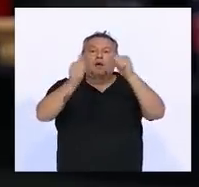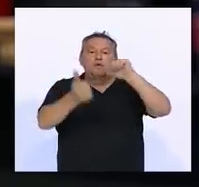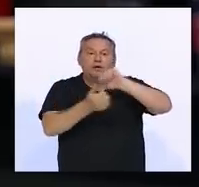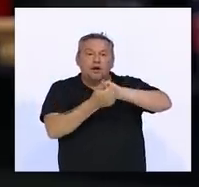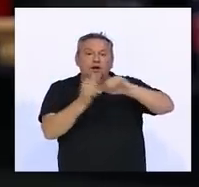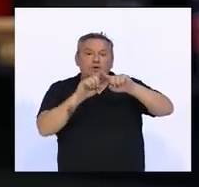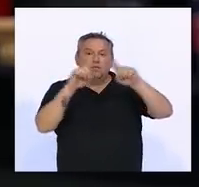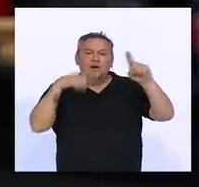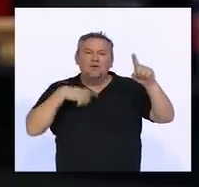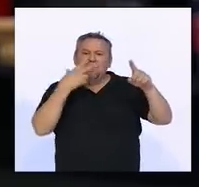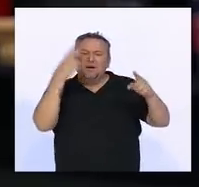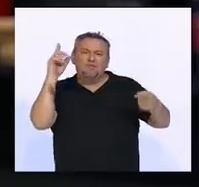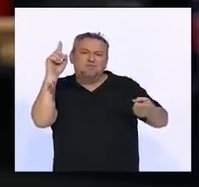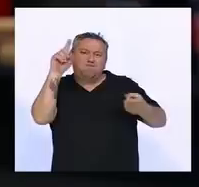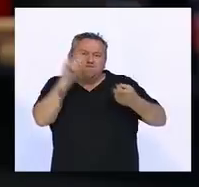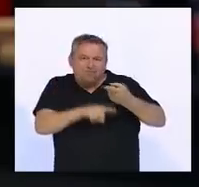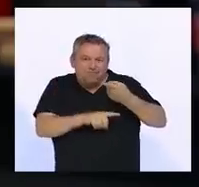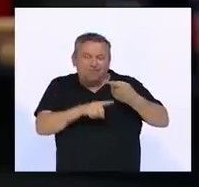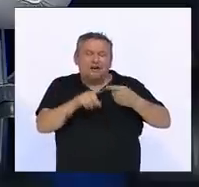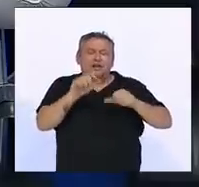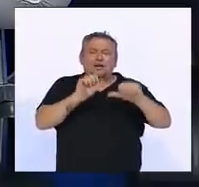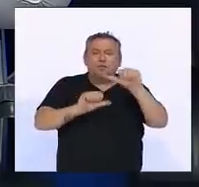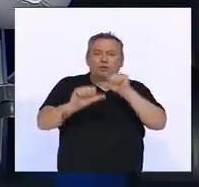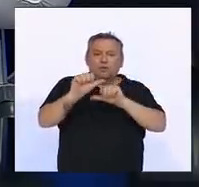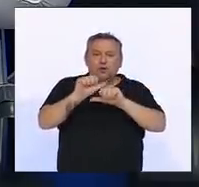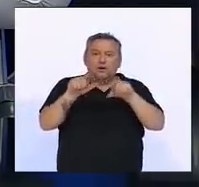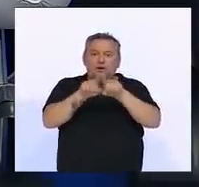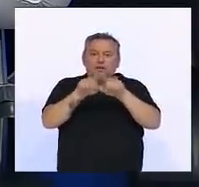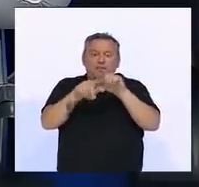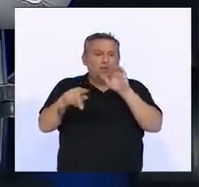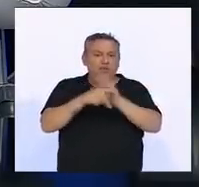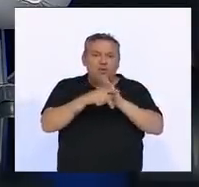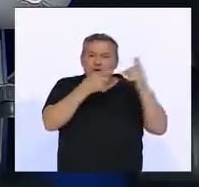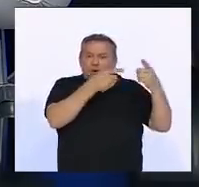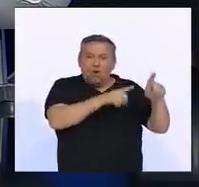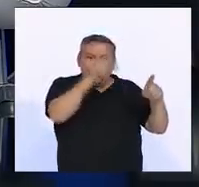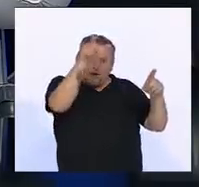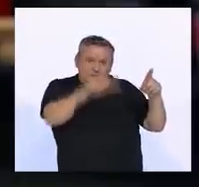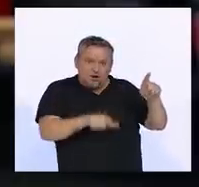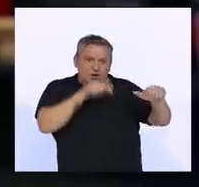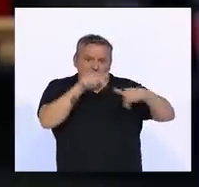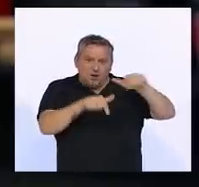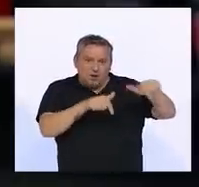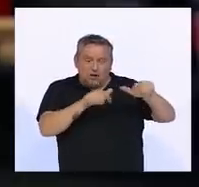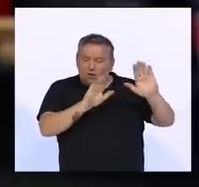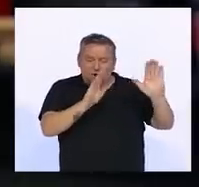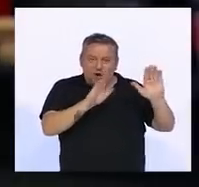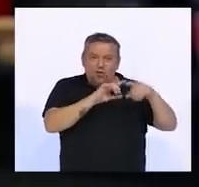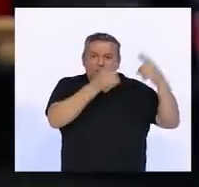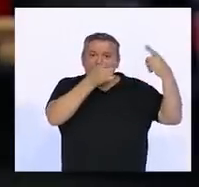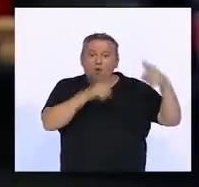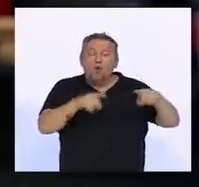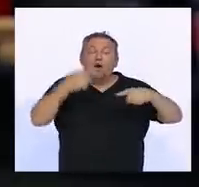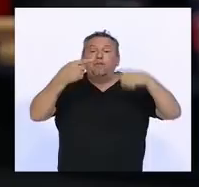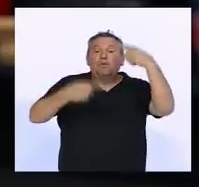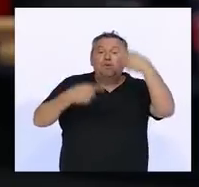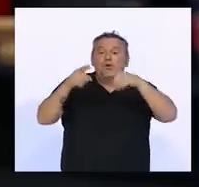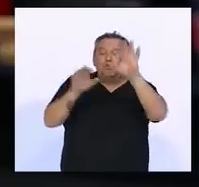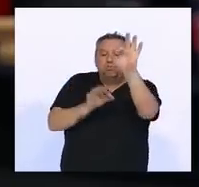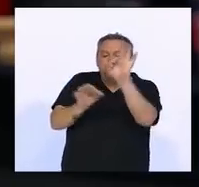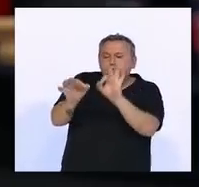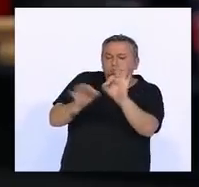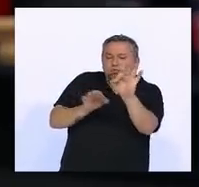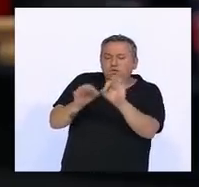componente de vingança dentro dessa reforma, até não é contra o trabalhador, não. É contra a política de controle e multas e